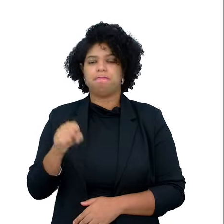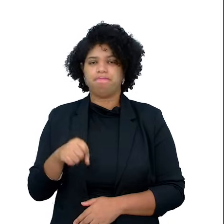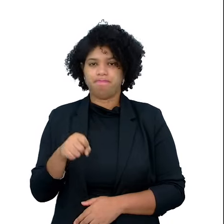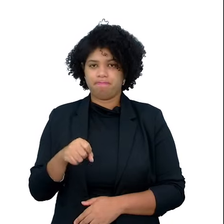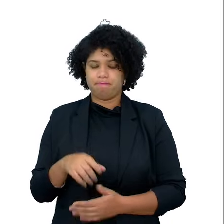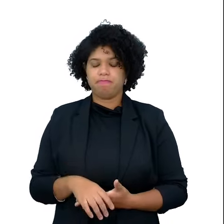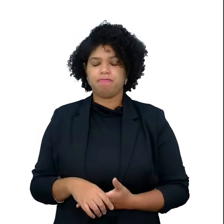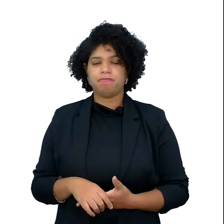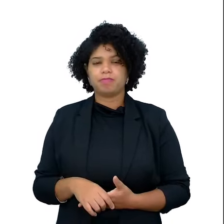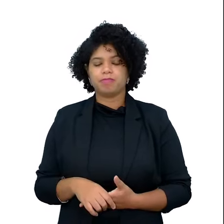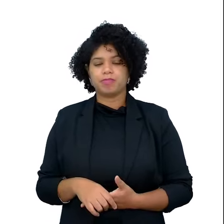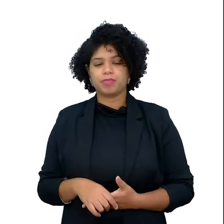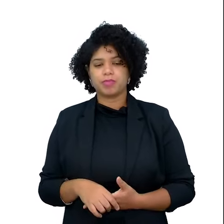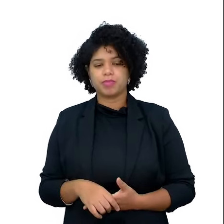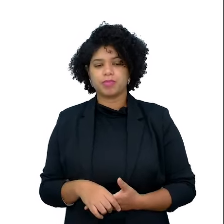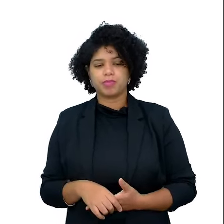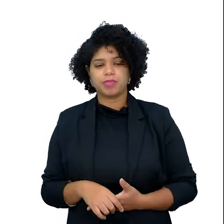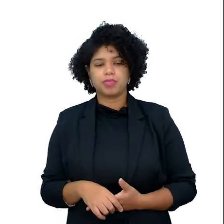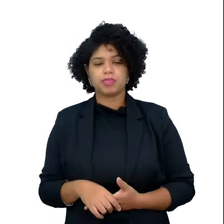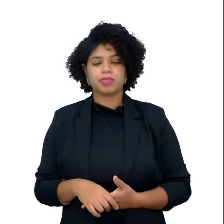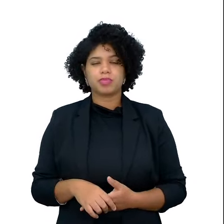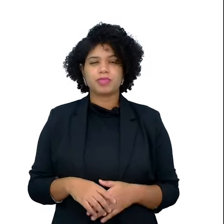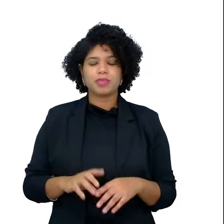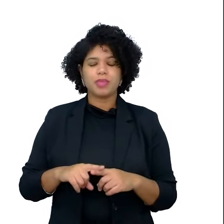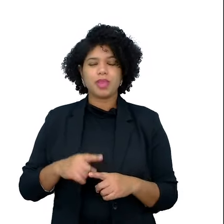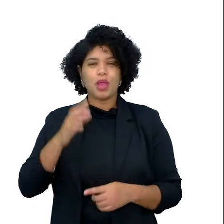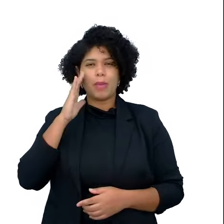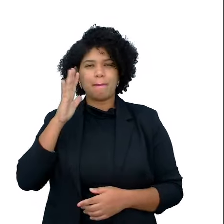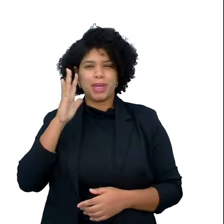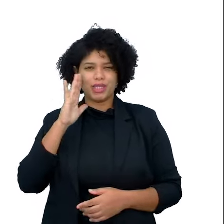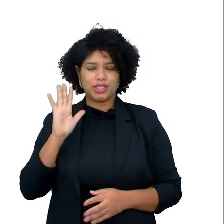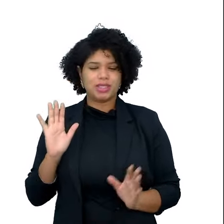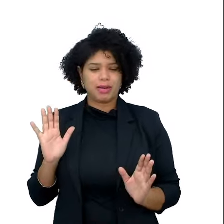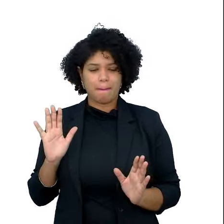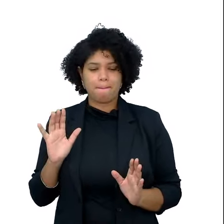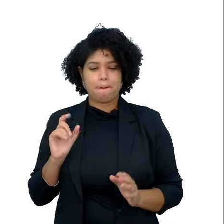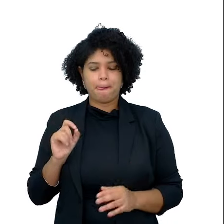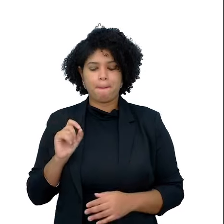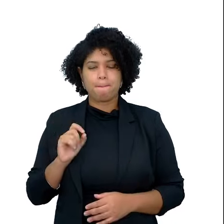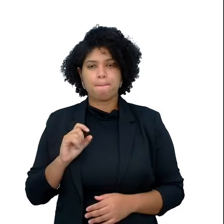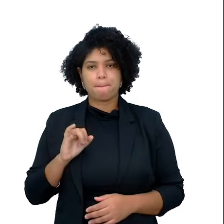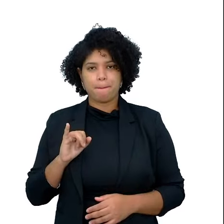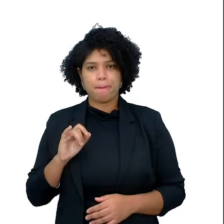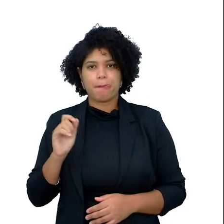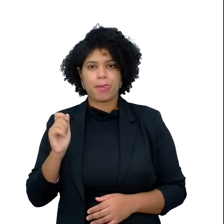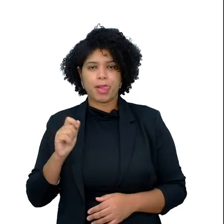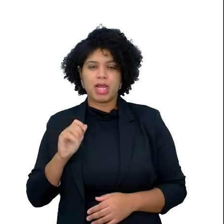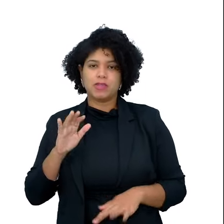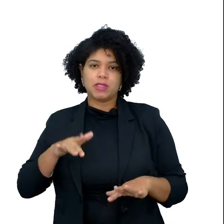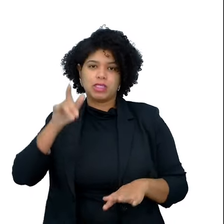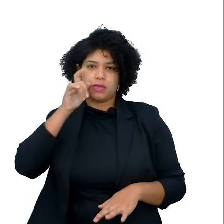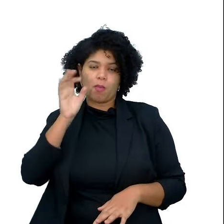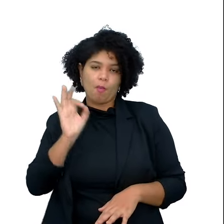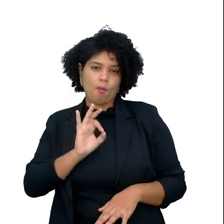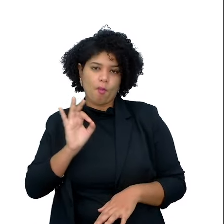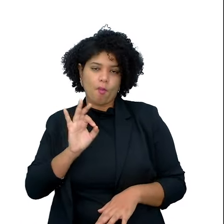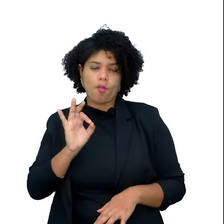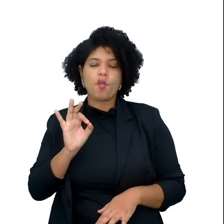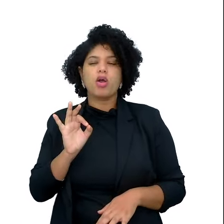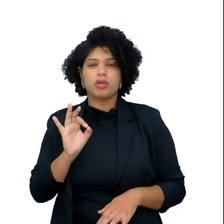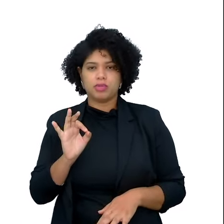Mas, opa, desculpa. Vamos imaginar que isso a pessoa possa não ter assistido, mas